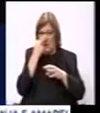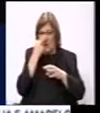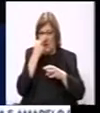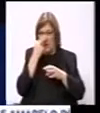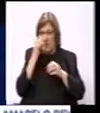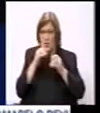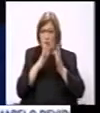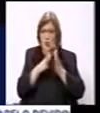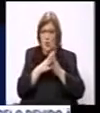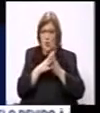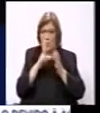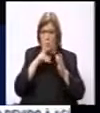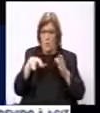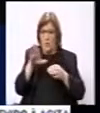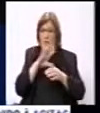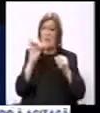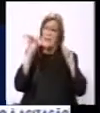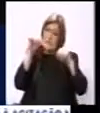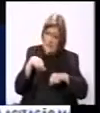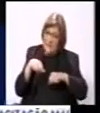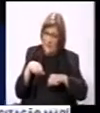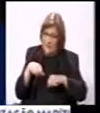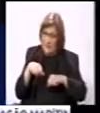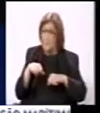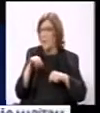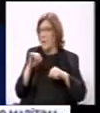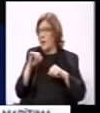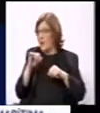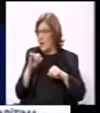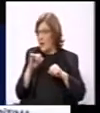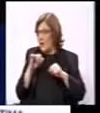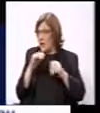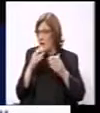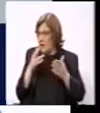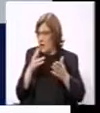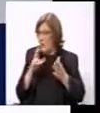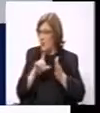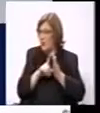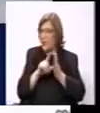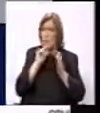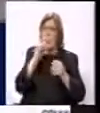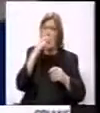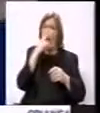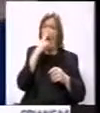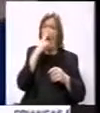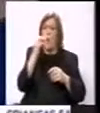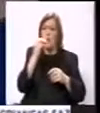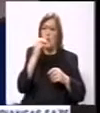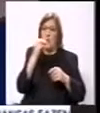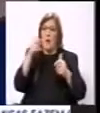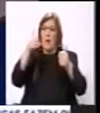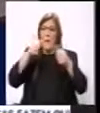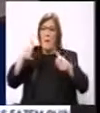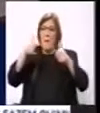alguma forma todo o país premiados sim é é o projeto alves bairro foi um desafio lançado